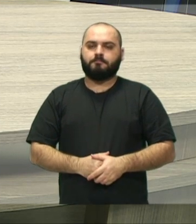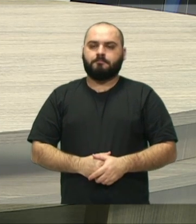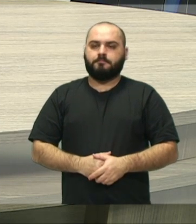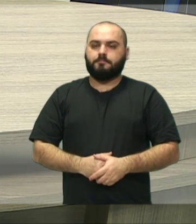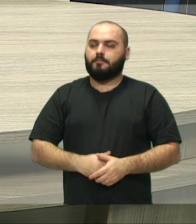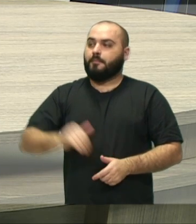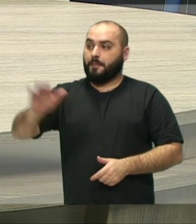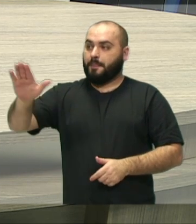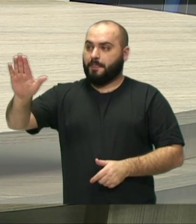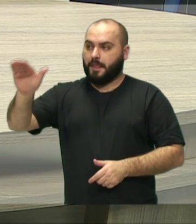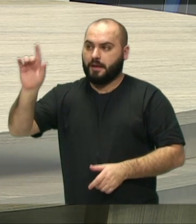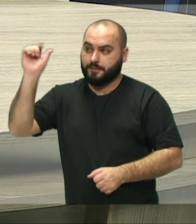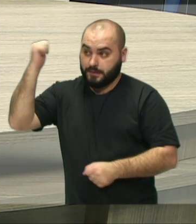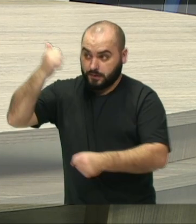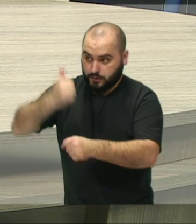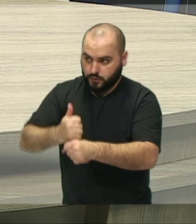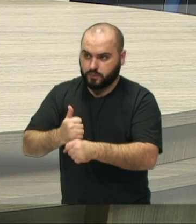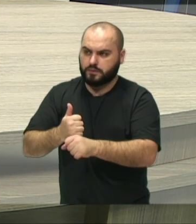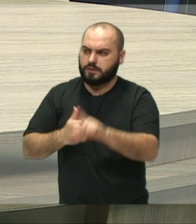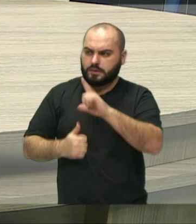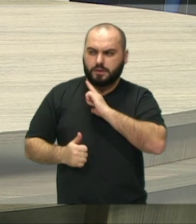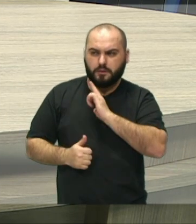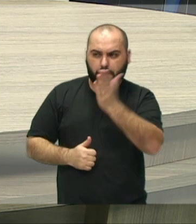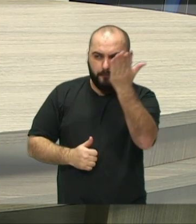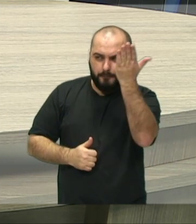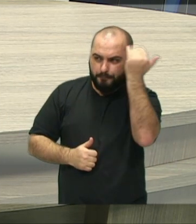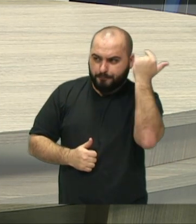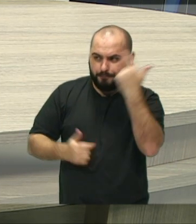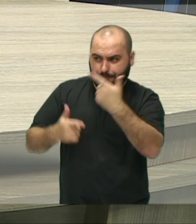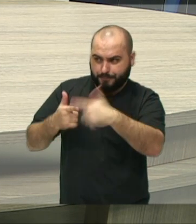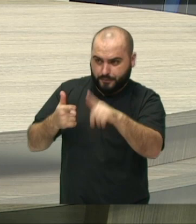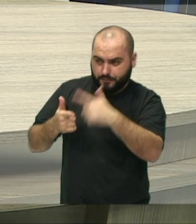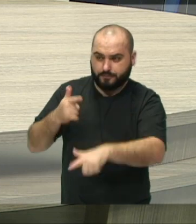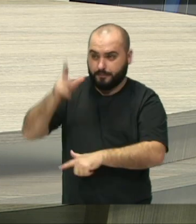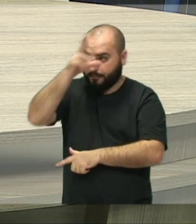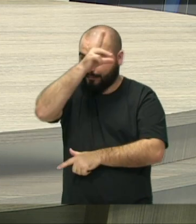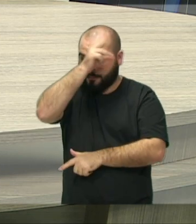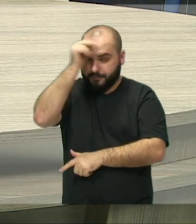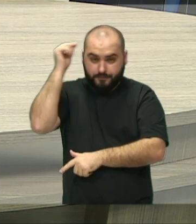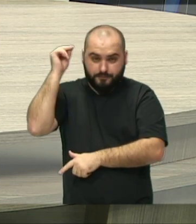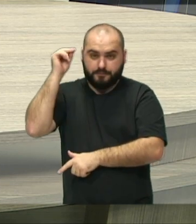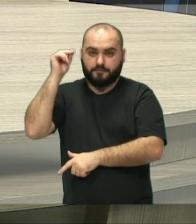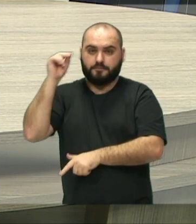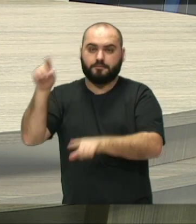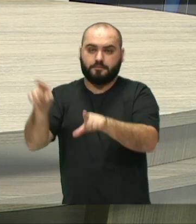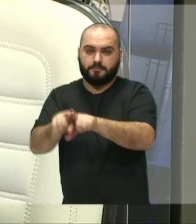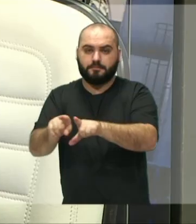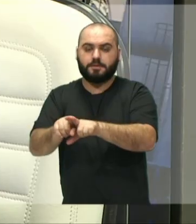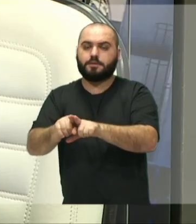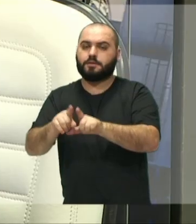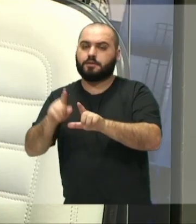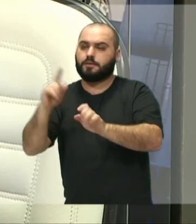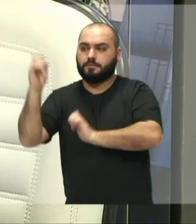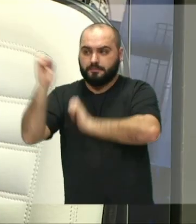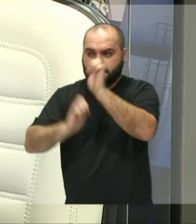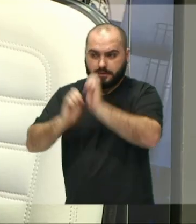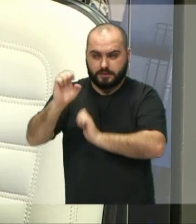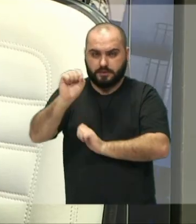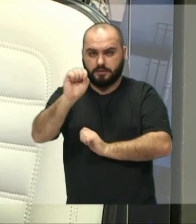quando houve esse problema, né, a Prefeitura e o SEMASA logo tomaram uma série de medidas, não só